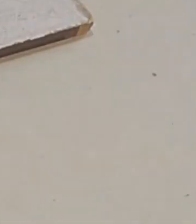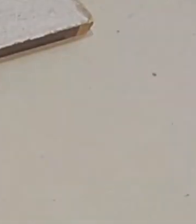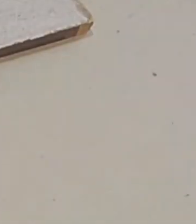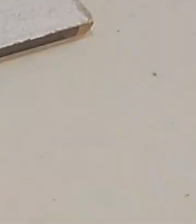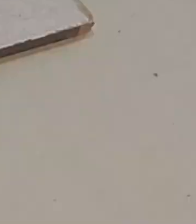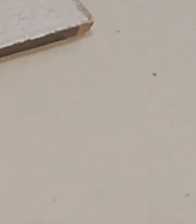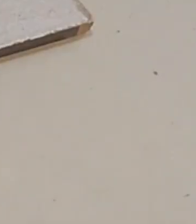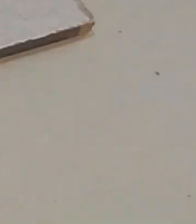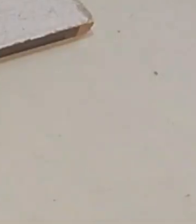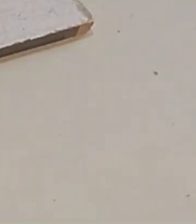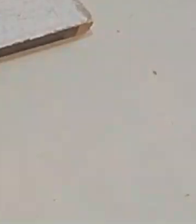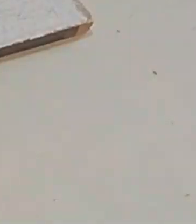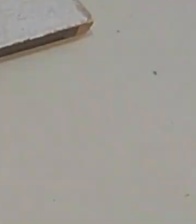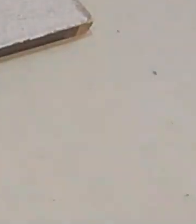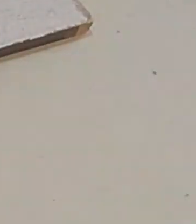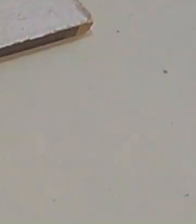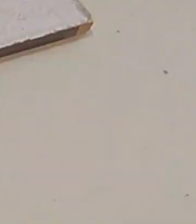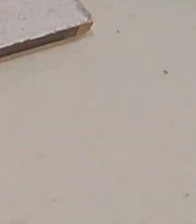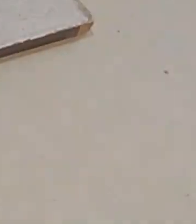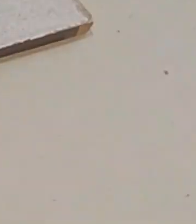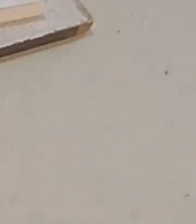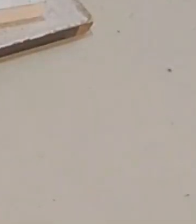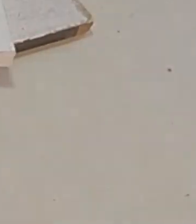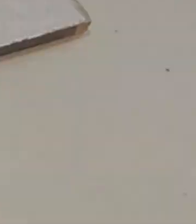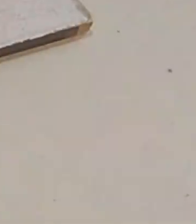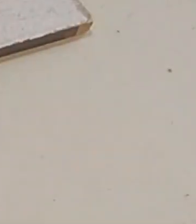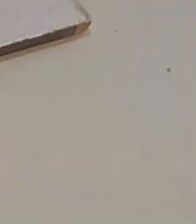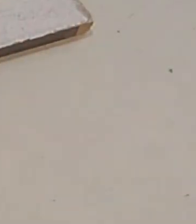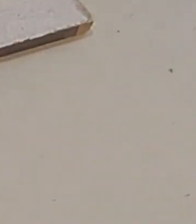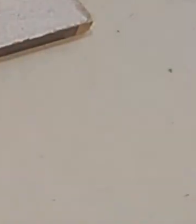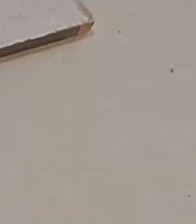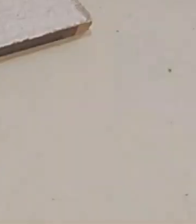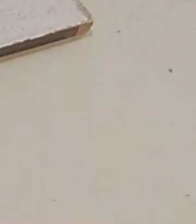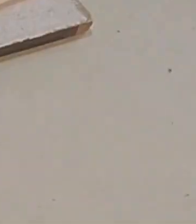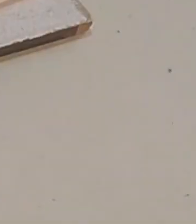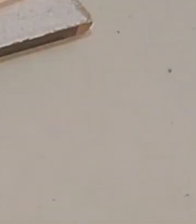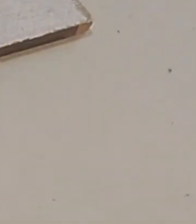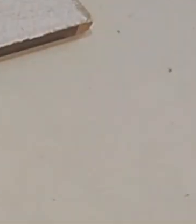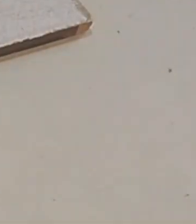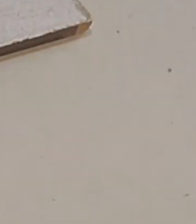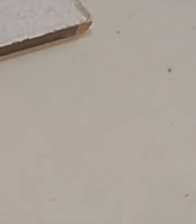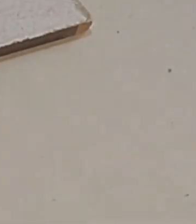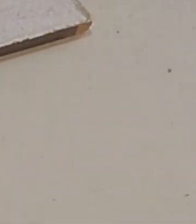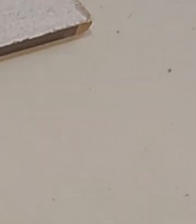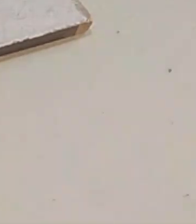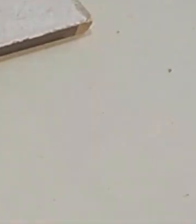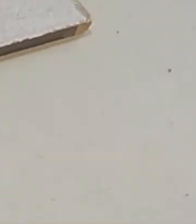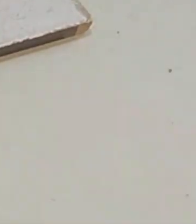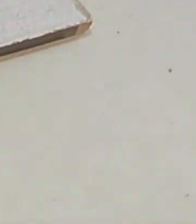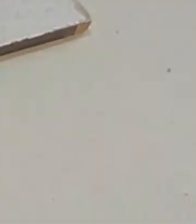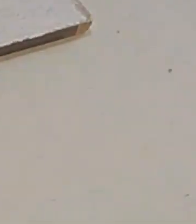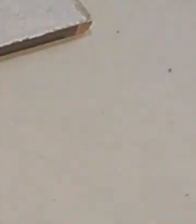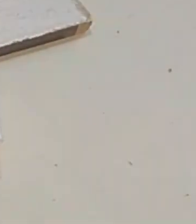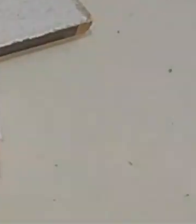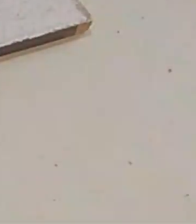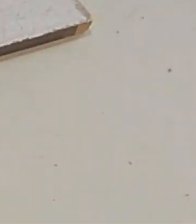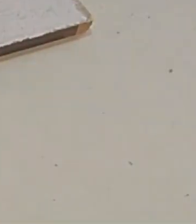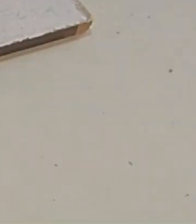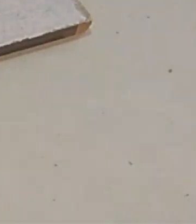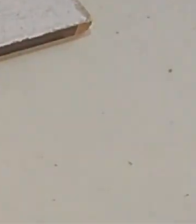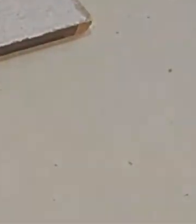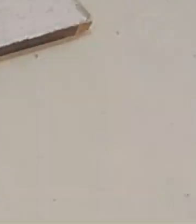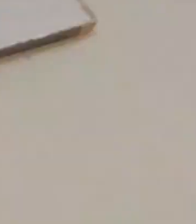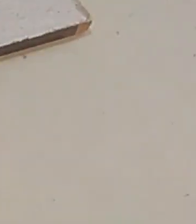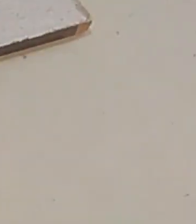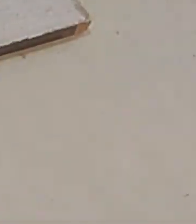aviso, fez o céu escurecer. A chuva choveu, vai